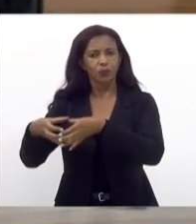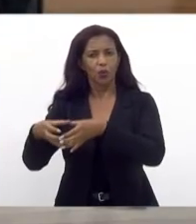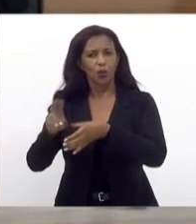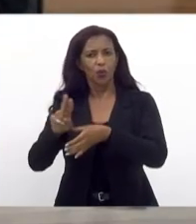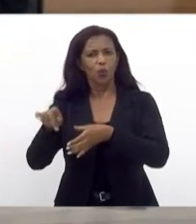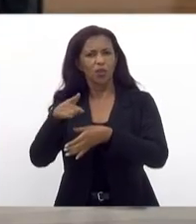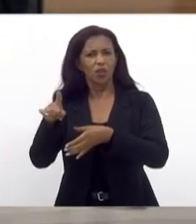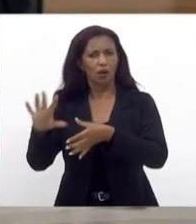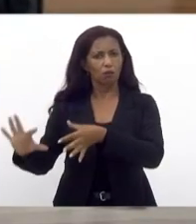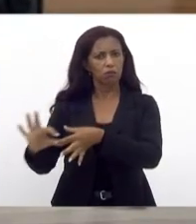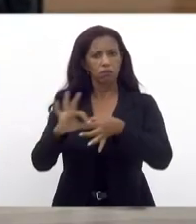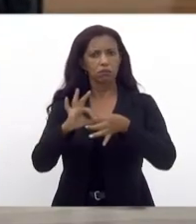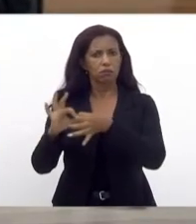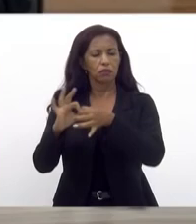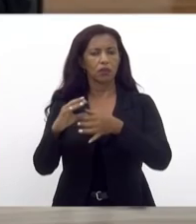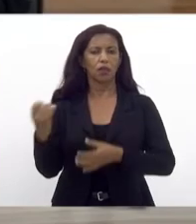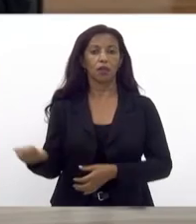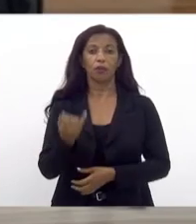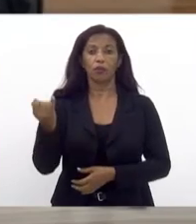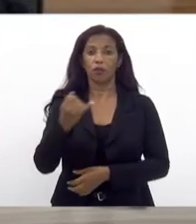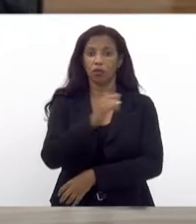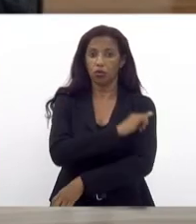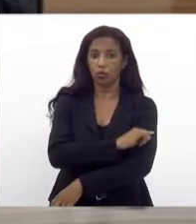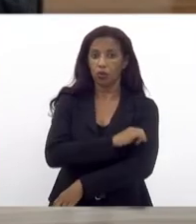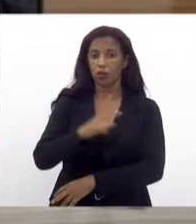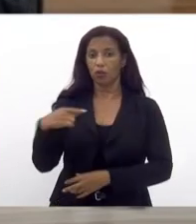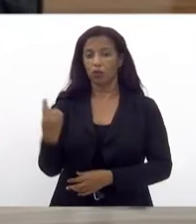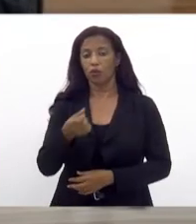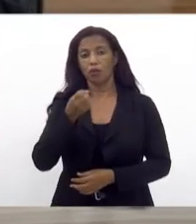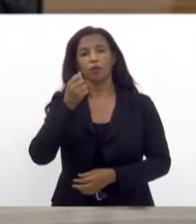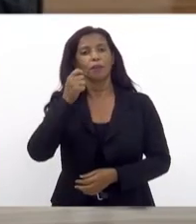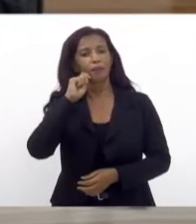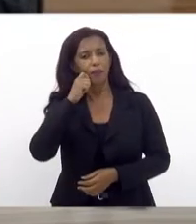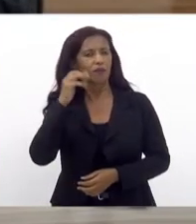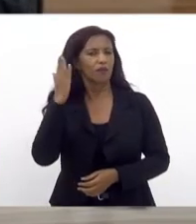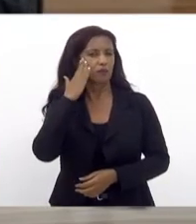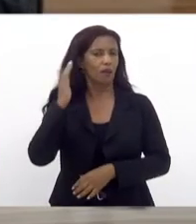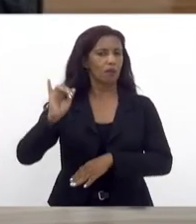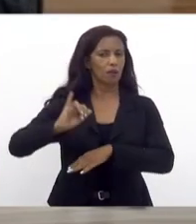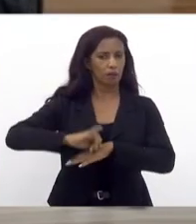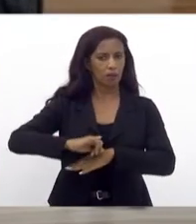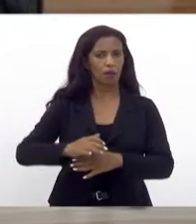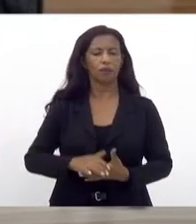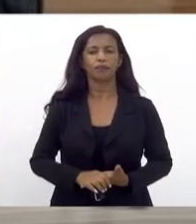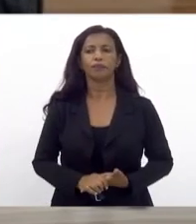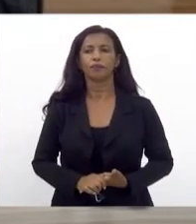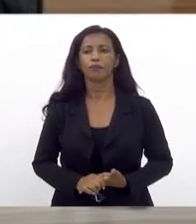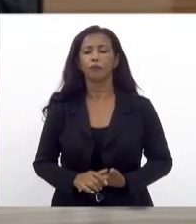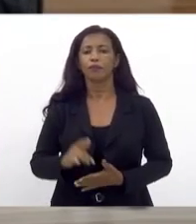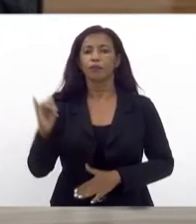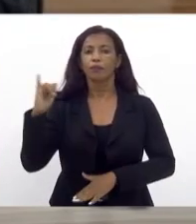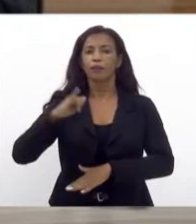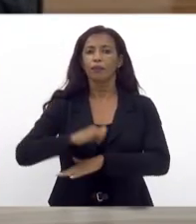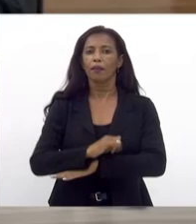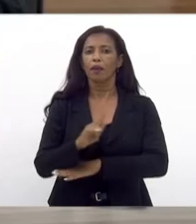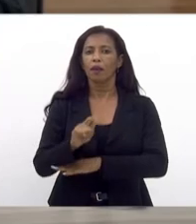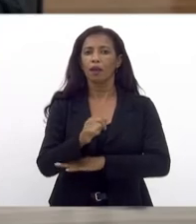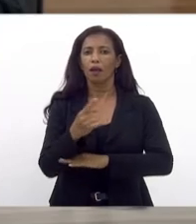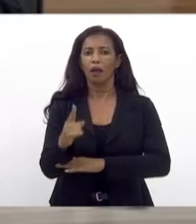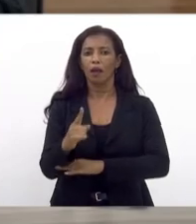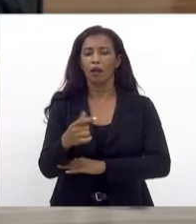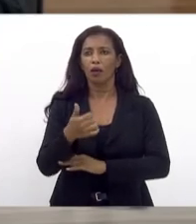união é fundamental. O Rio, o nosso prefeito Eduardo sabe, a capital, o Galeão,